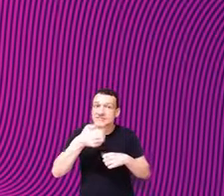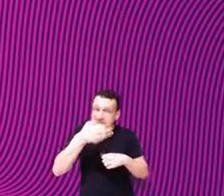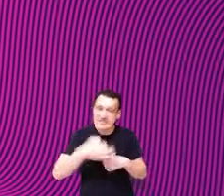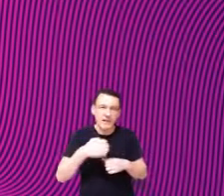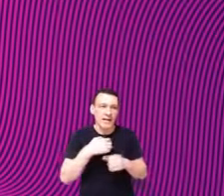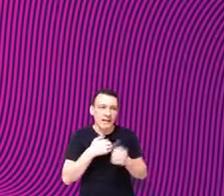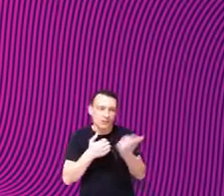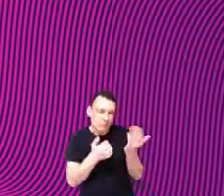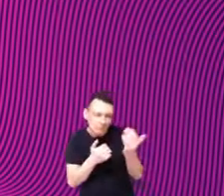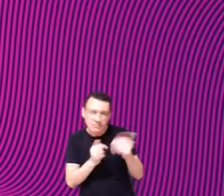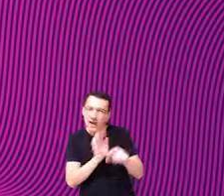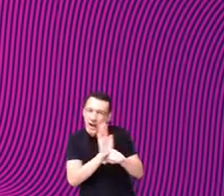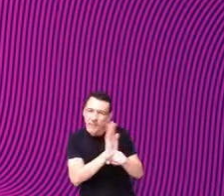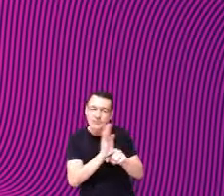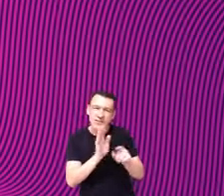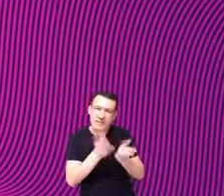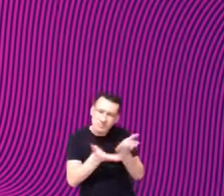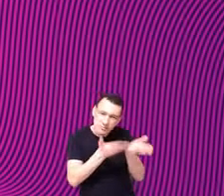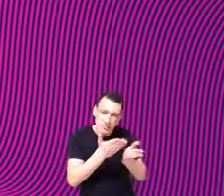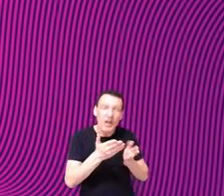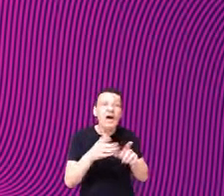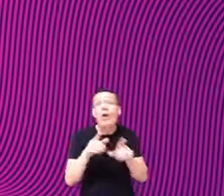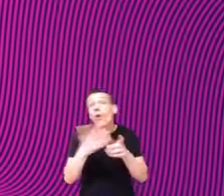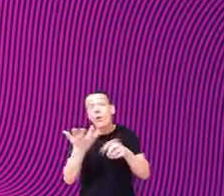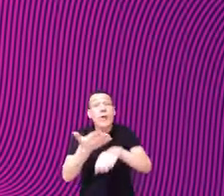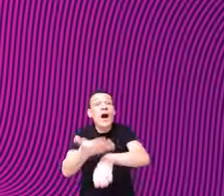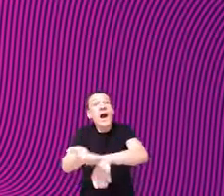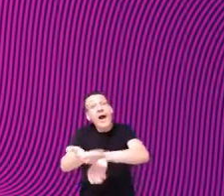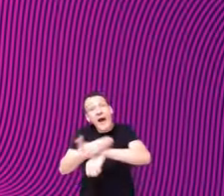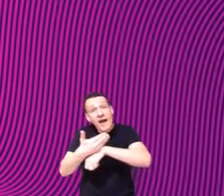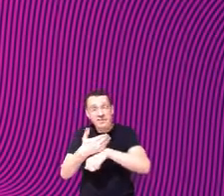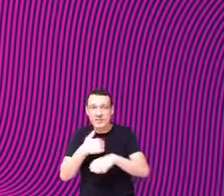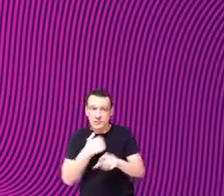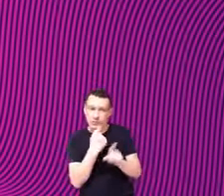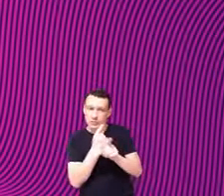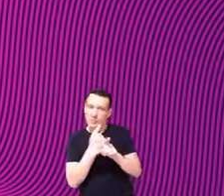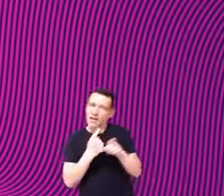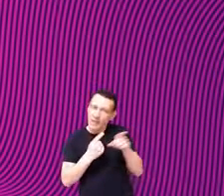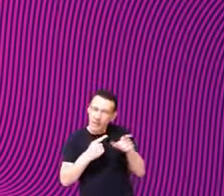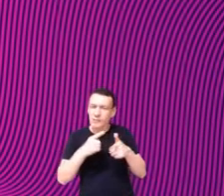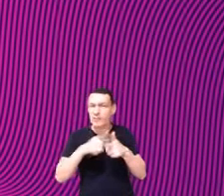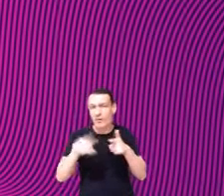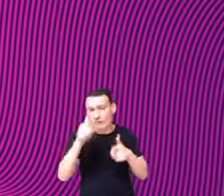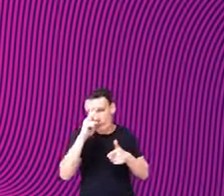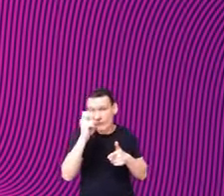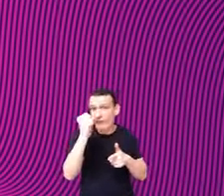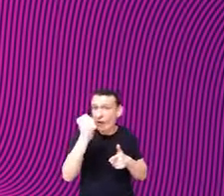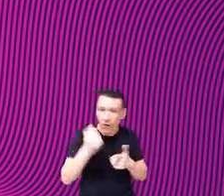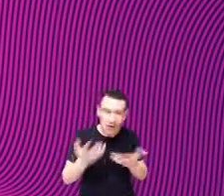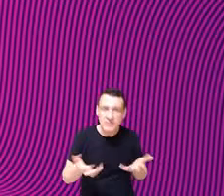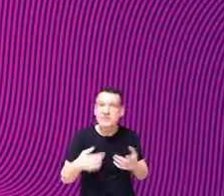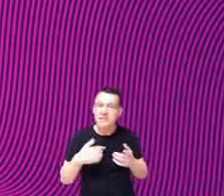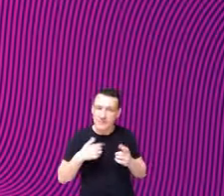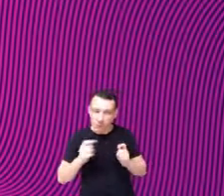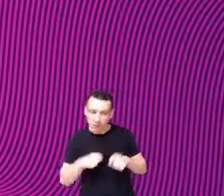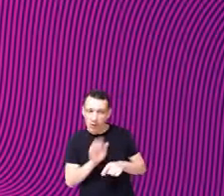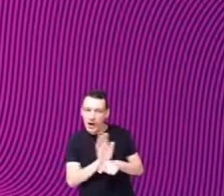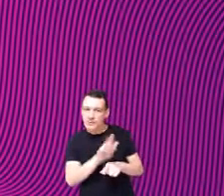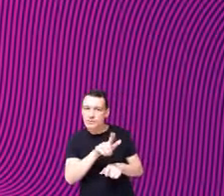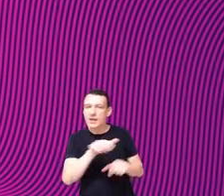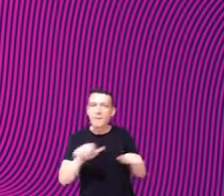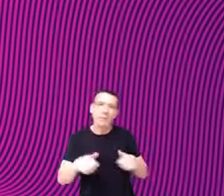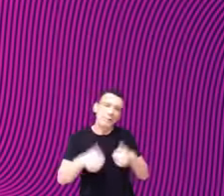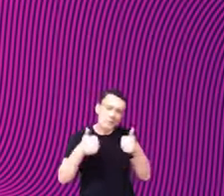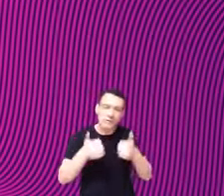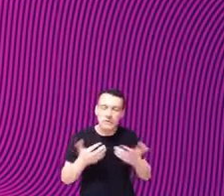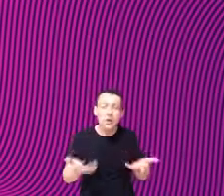ter aquela percepção de que isso é um problemão, né? E eu posso fazer alguma coisa para melhorar, era um pouco na limitação do que se poderia